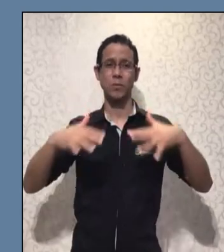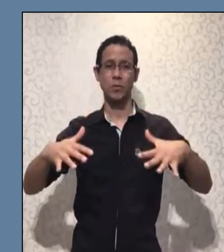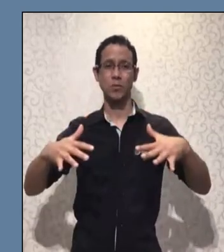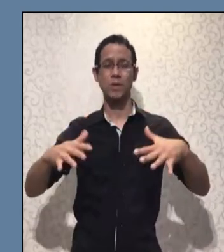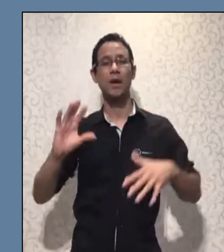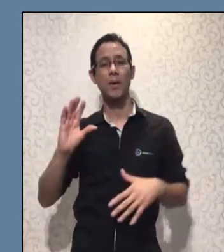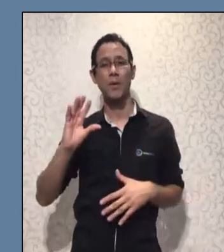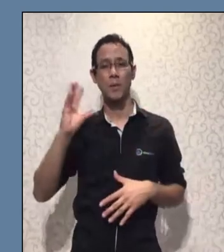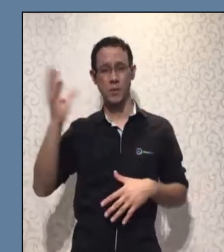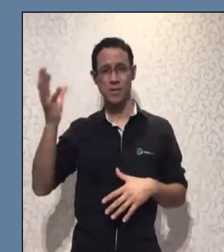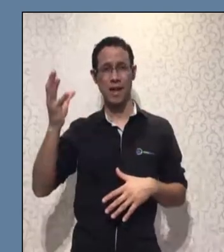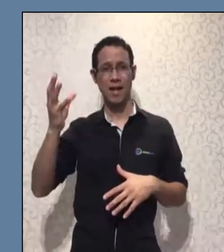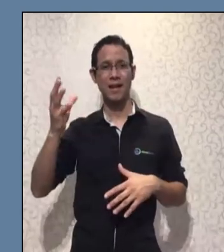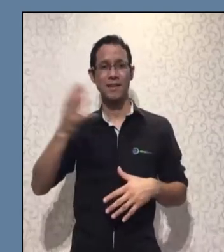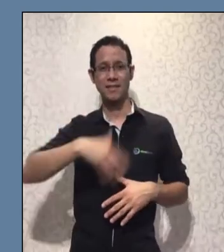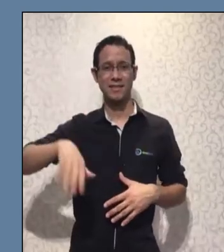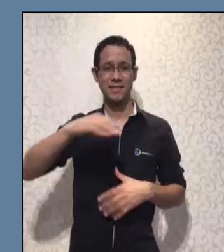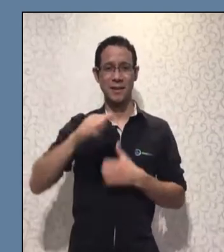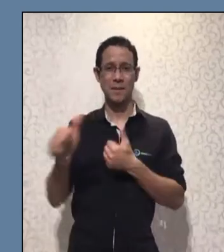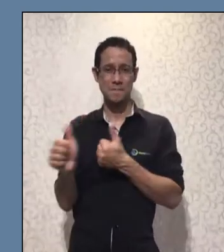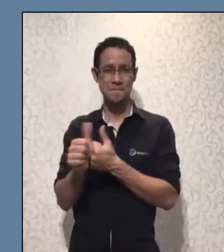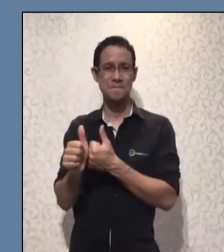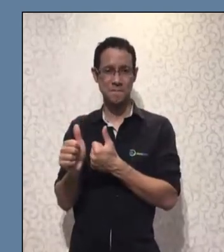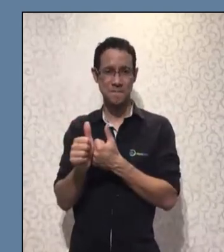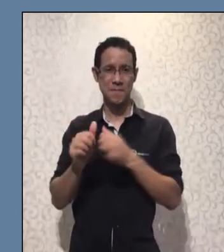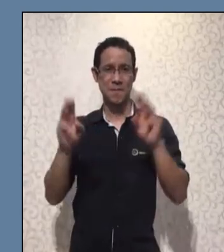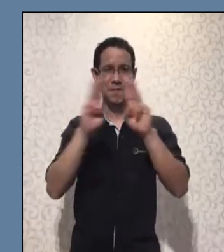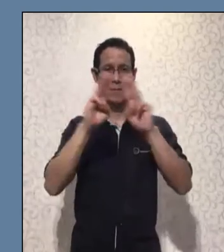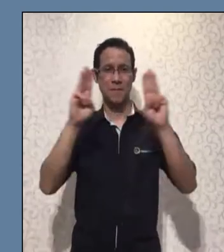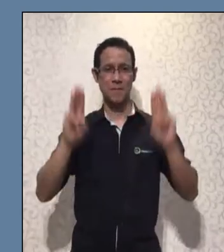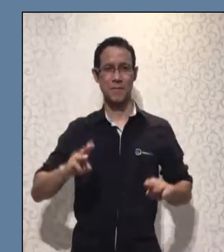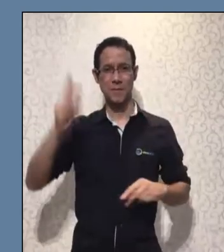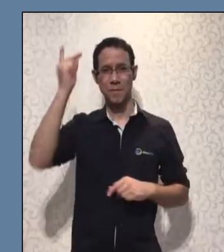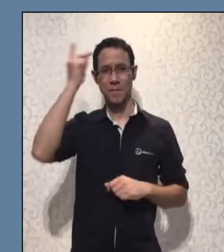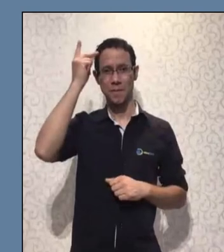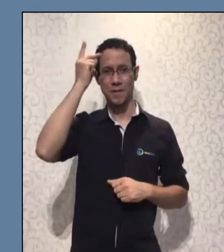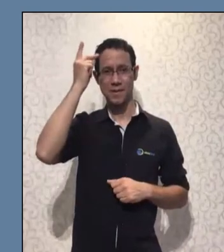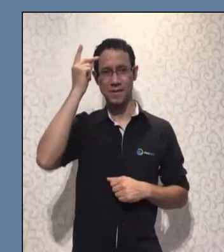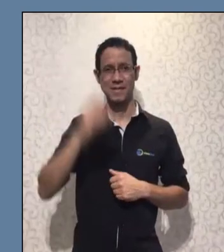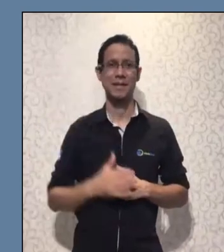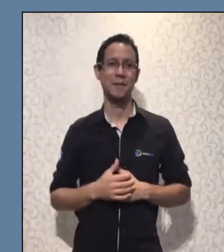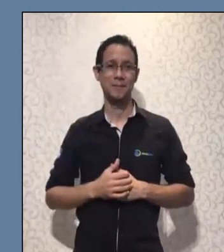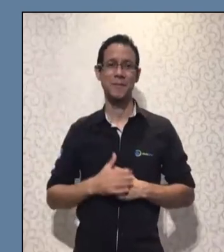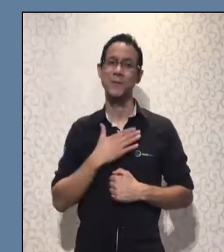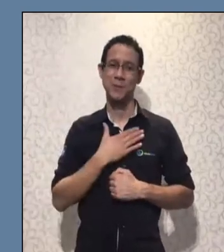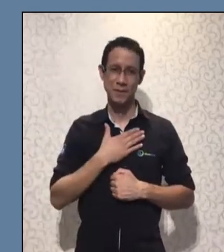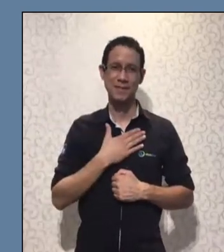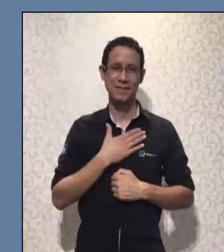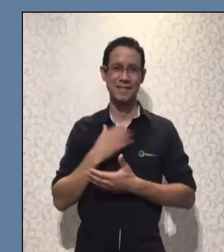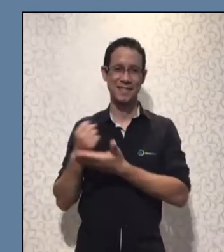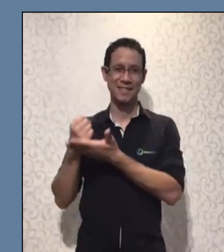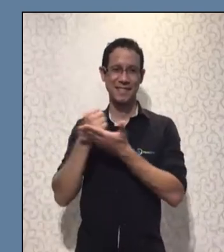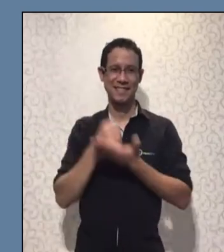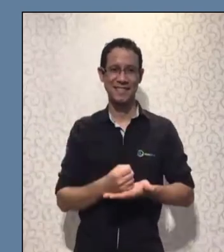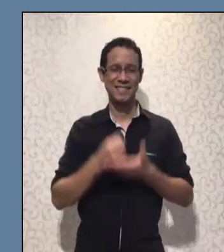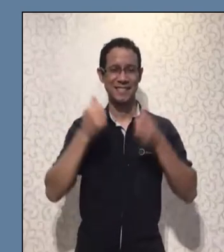nosso ilustre vizinho, que é o Museu Paulista. Então, muito saboroso você ter trazido isso aqui para dividir com o